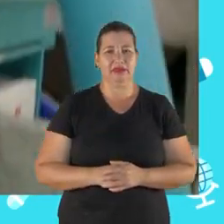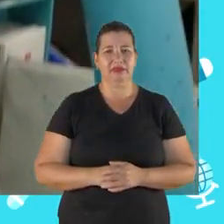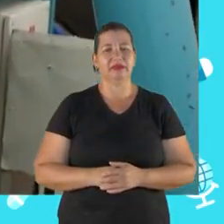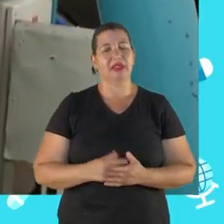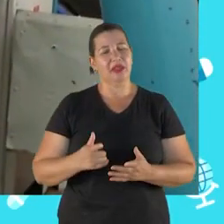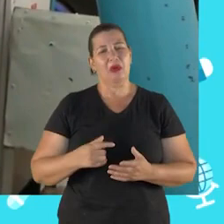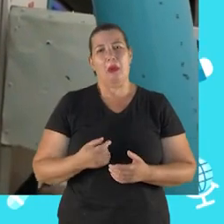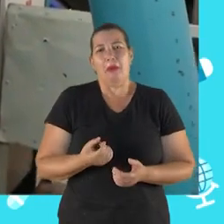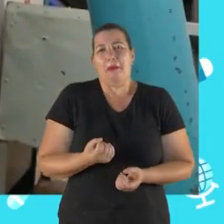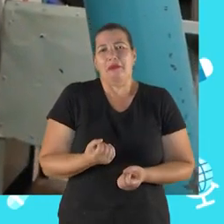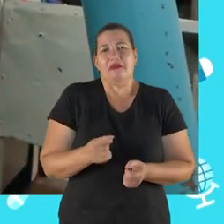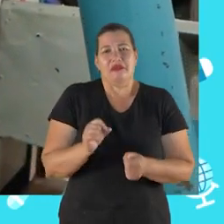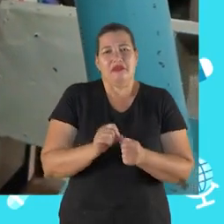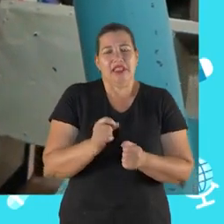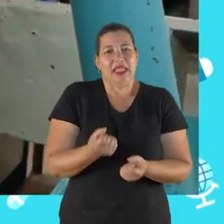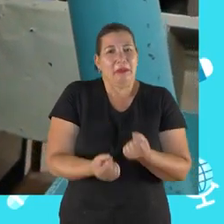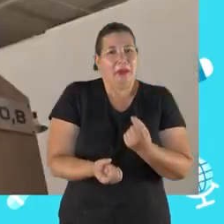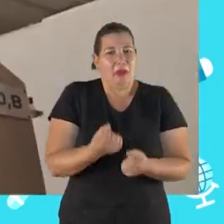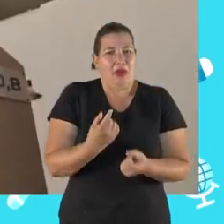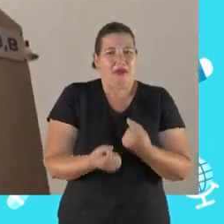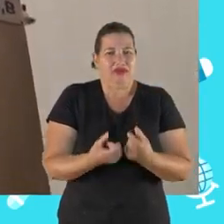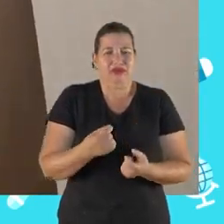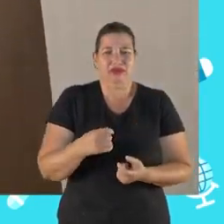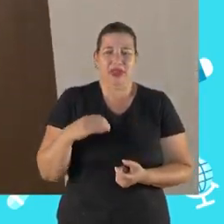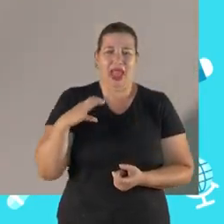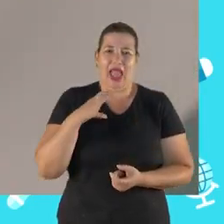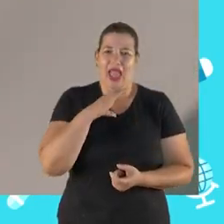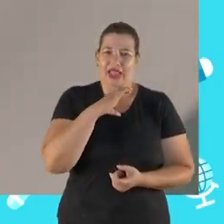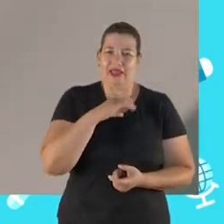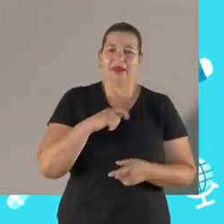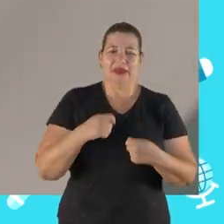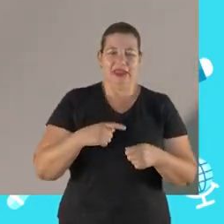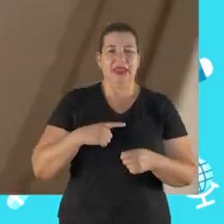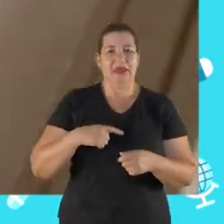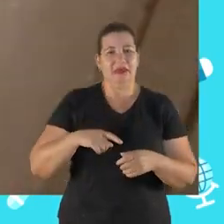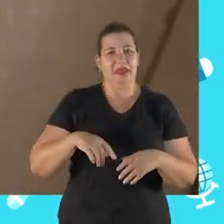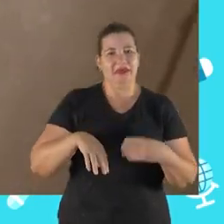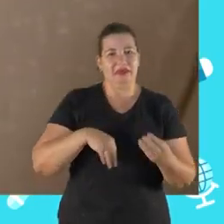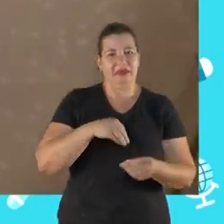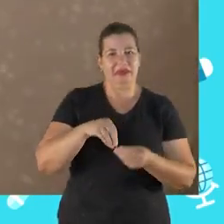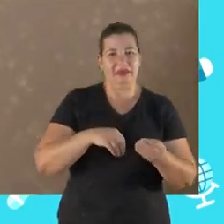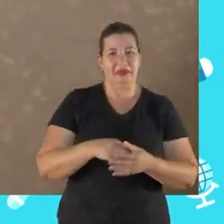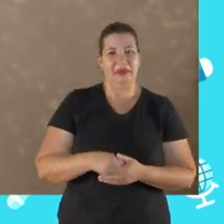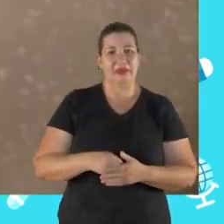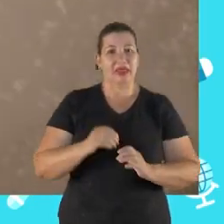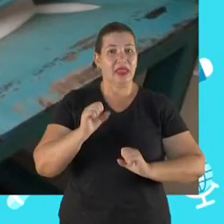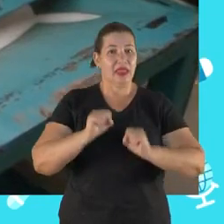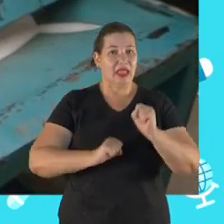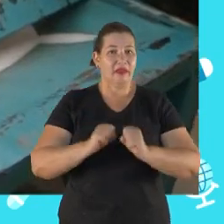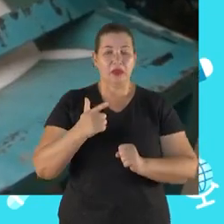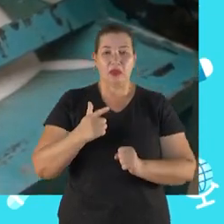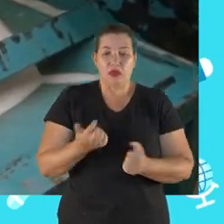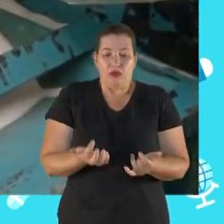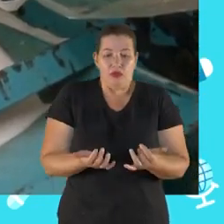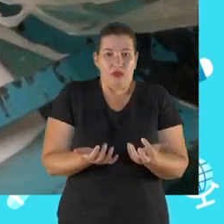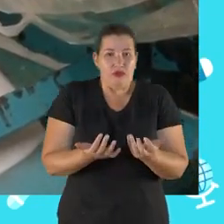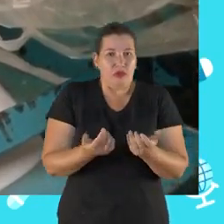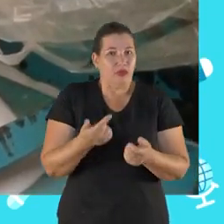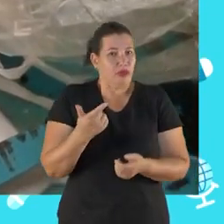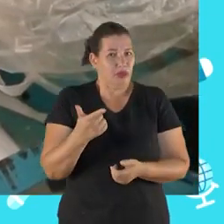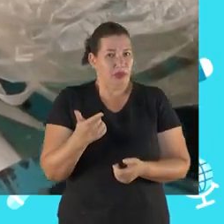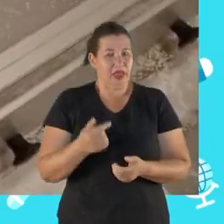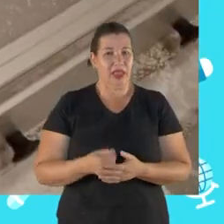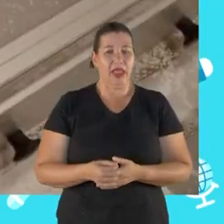Celsius. Funciona mais ou menos como uma pipoqueira. Aqui a máquina também tem que ficar mexendo as bolinhas. Só que aqui na fábrica não tem